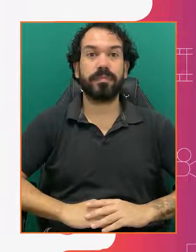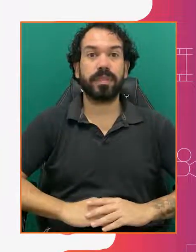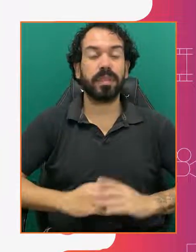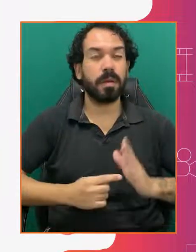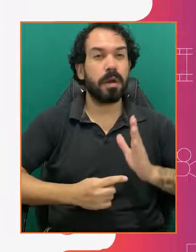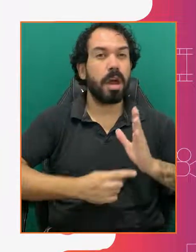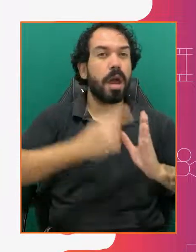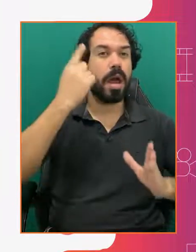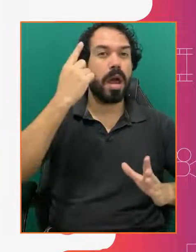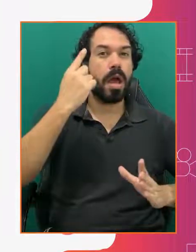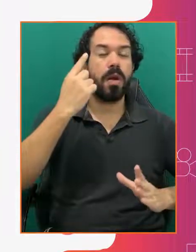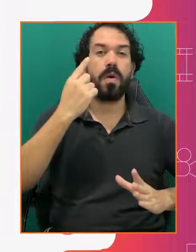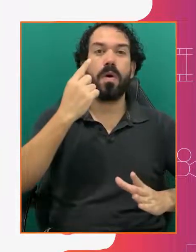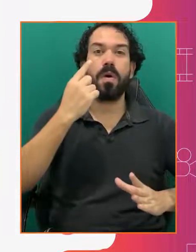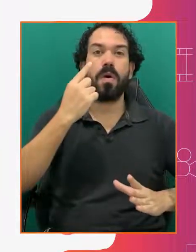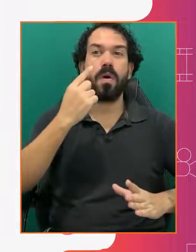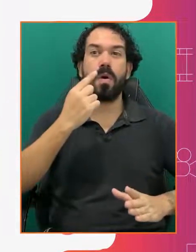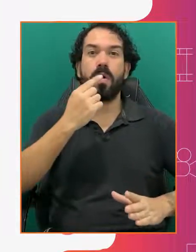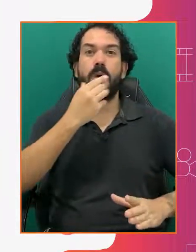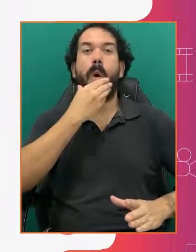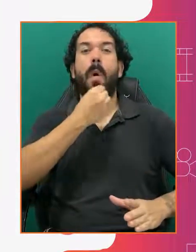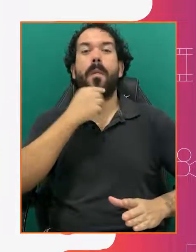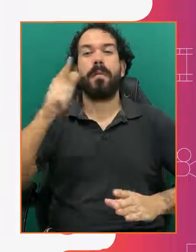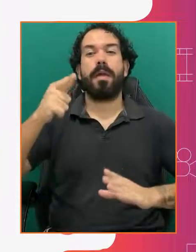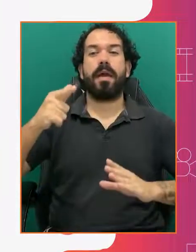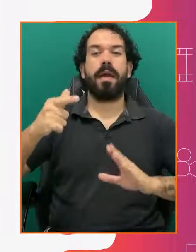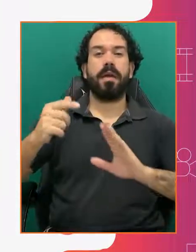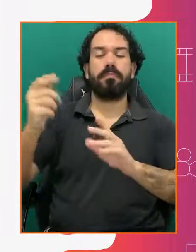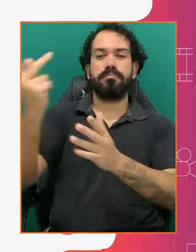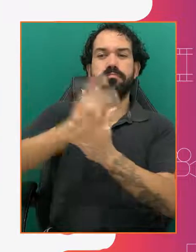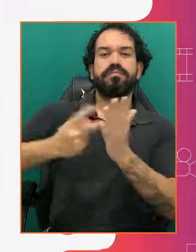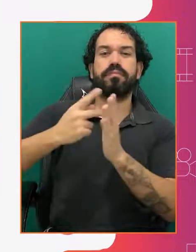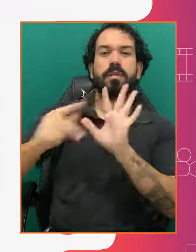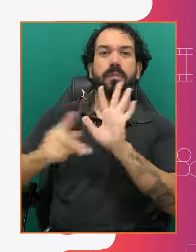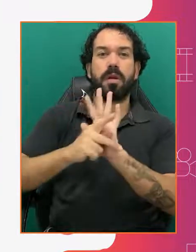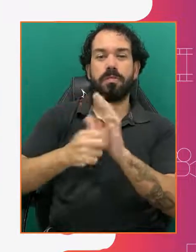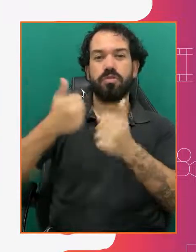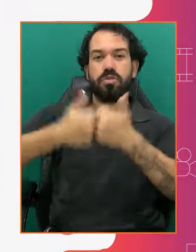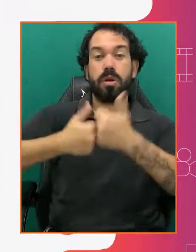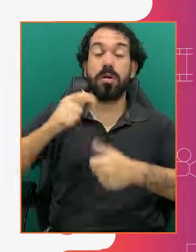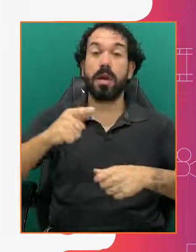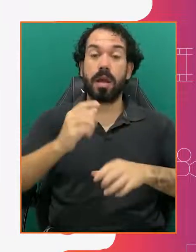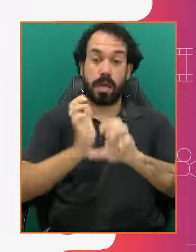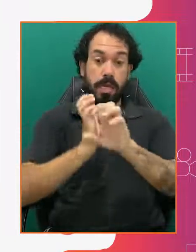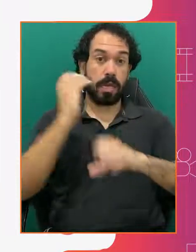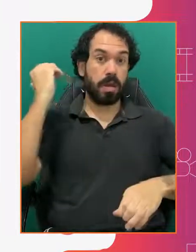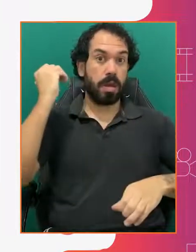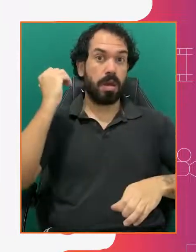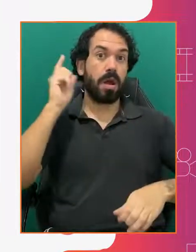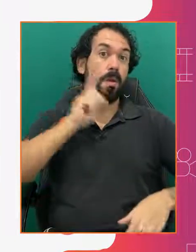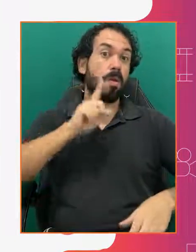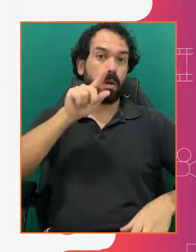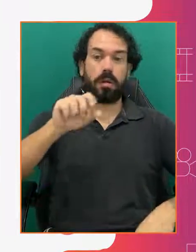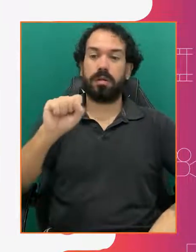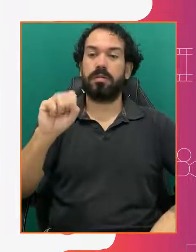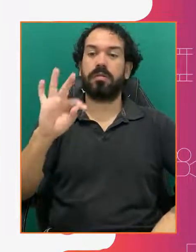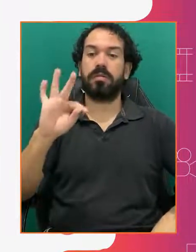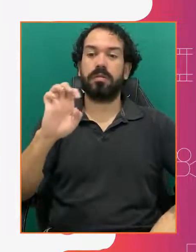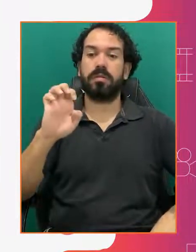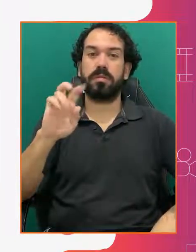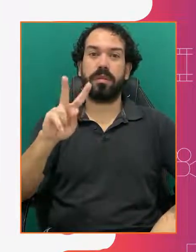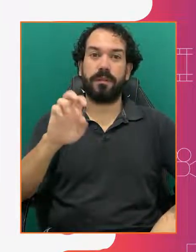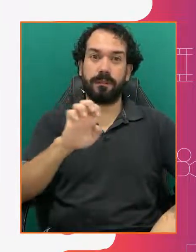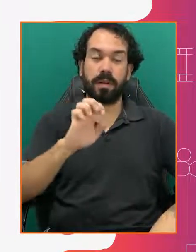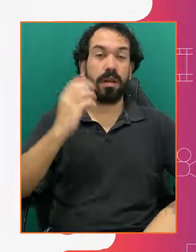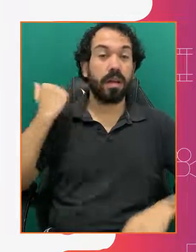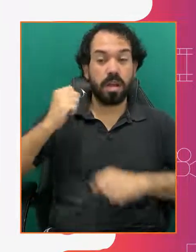O primeiro homem a ganhar status de artista de games foi o engenheiro americano Steve Russell,